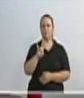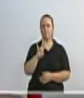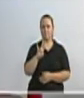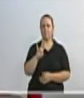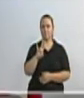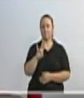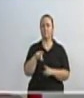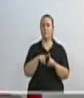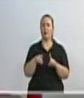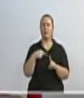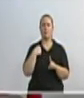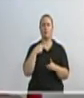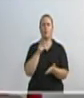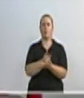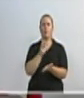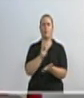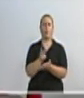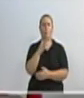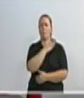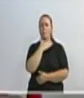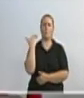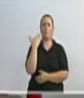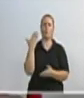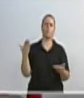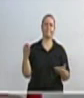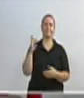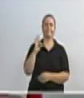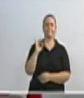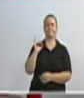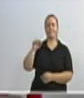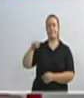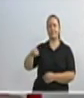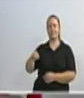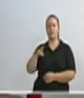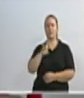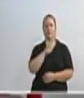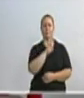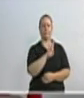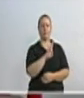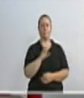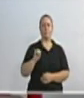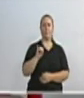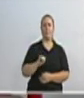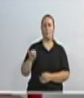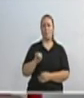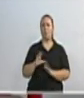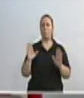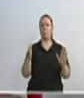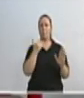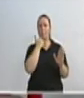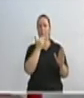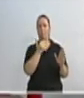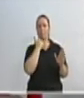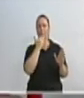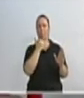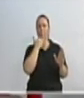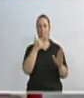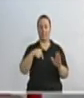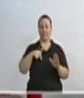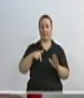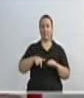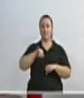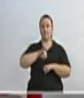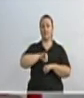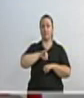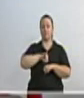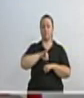vocês que continuo morto, porque nenhuma das 2 operadoras e a própria Oi também não funciona aqui no centro da cidade de